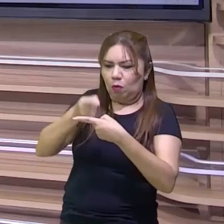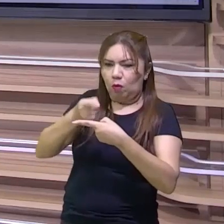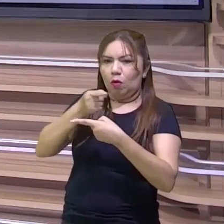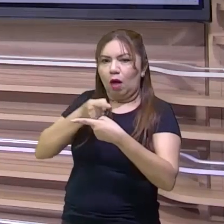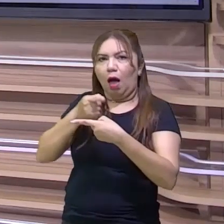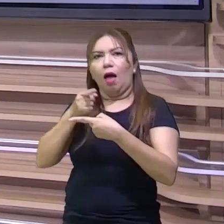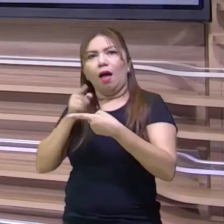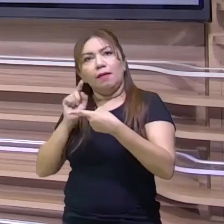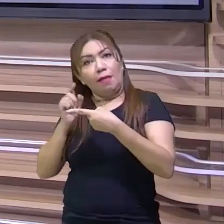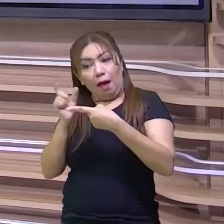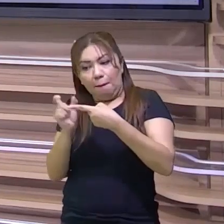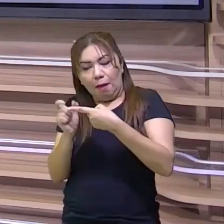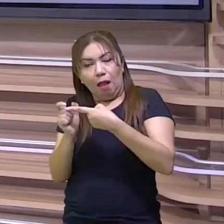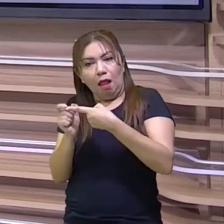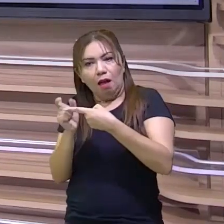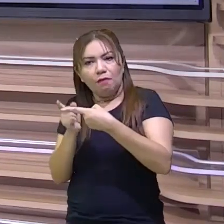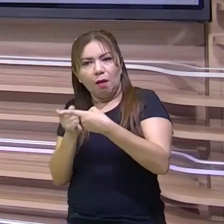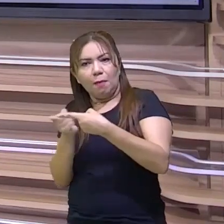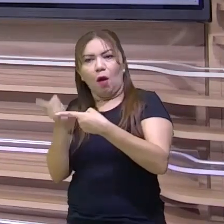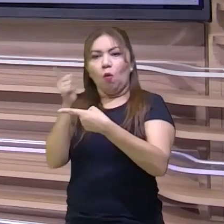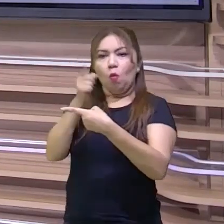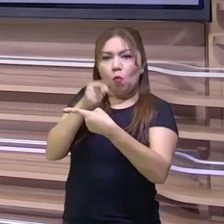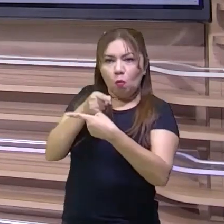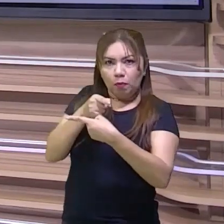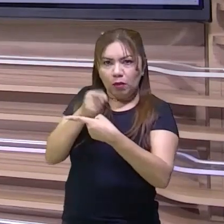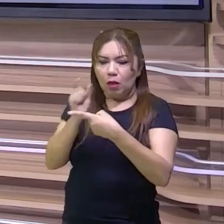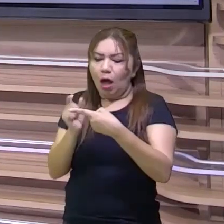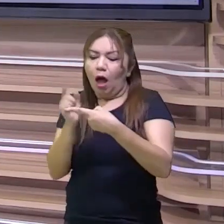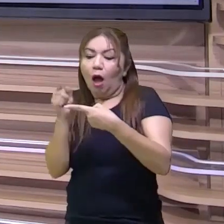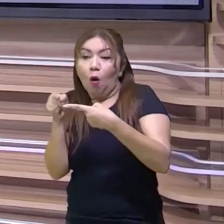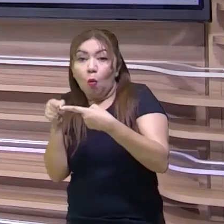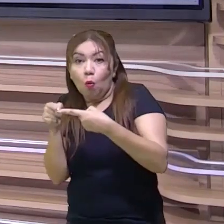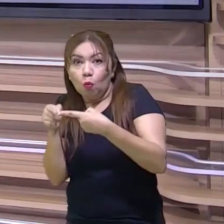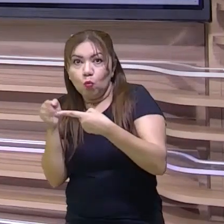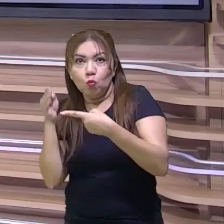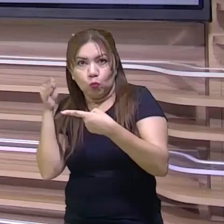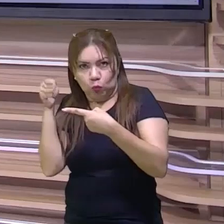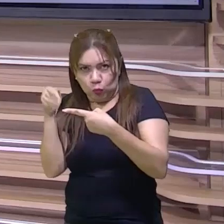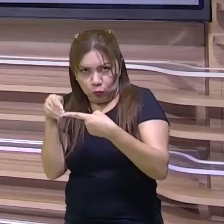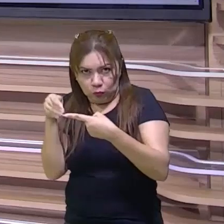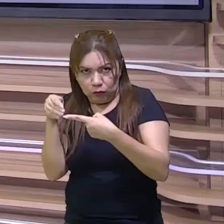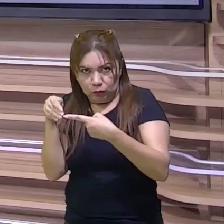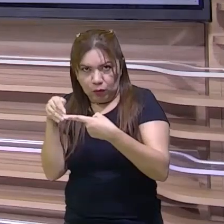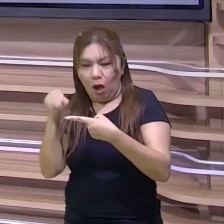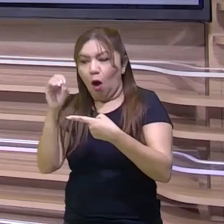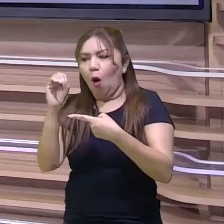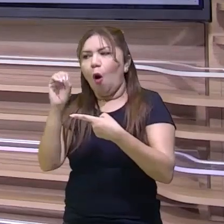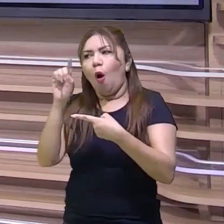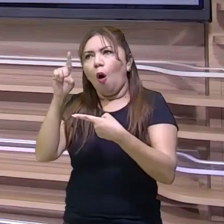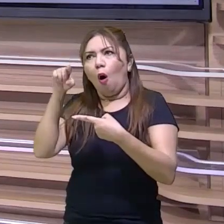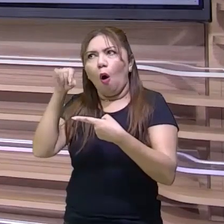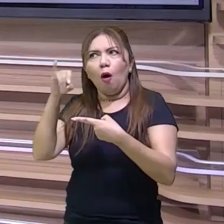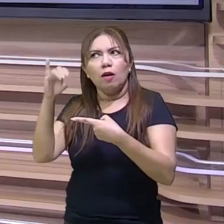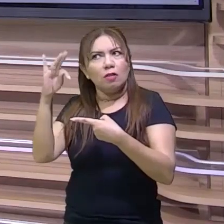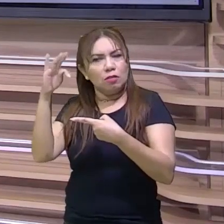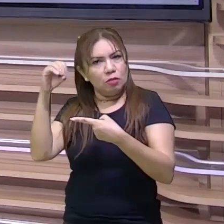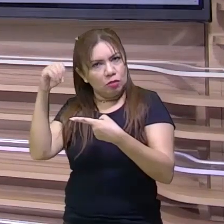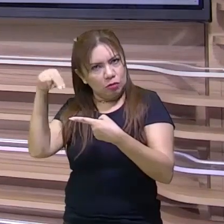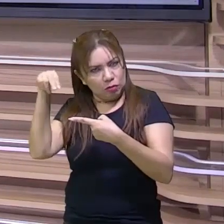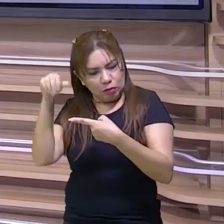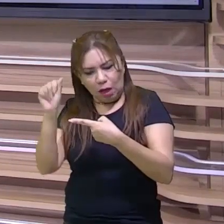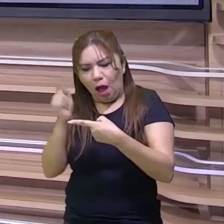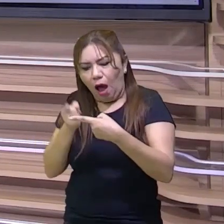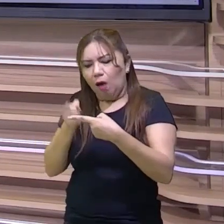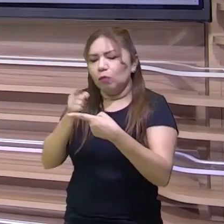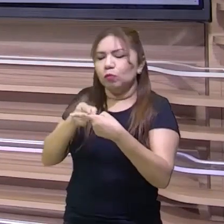da palavra para o começo, eu tenho a última sílaba como oxítona. Eu tenho a penúltima sílaba como